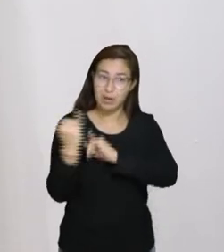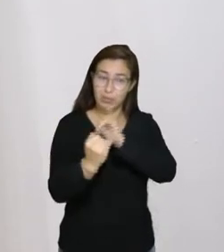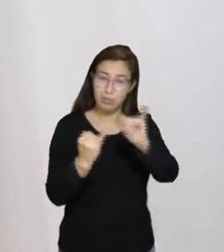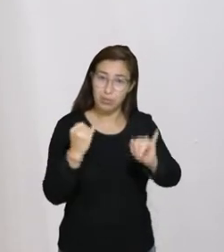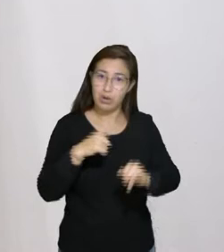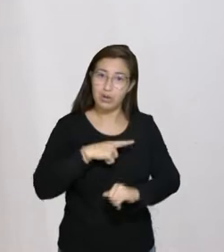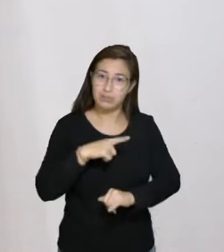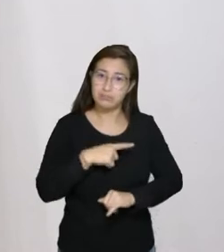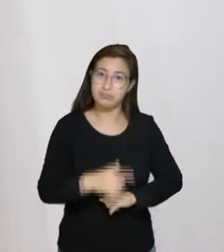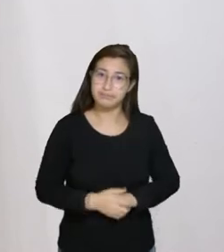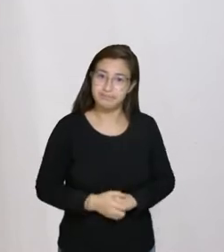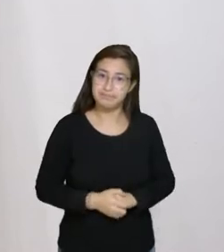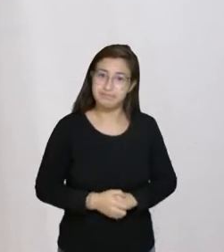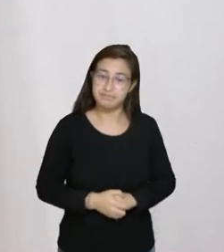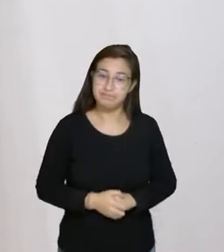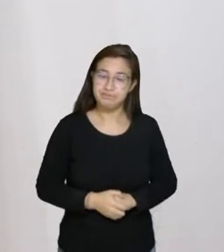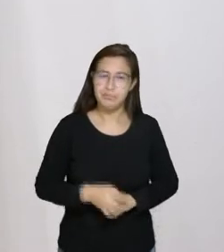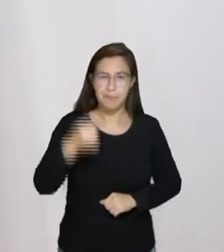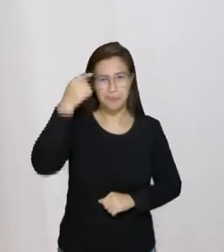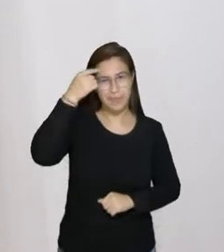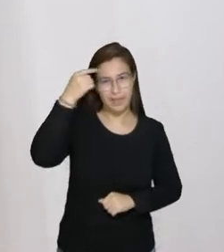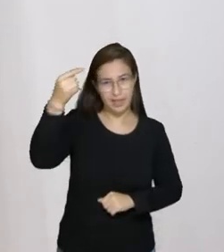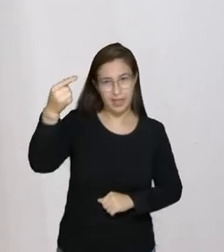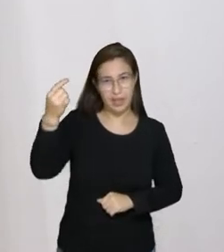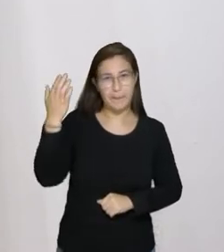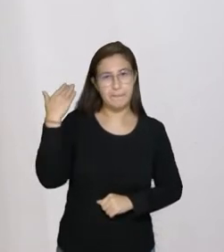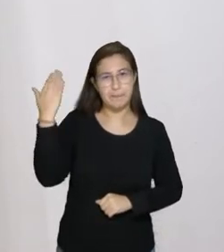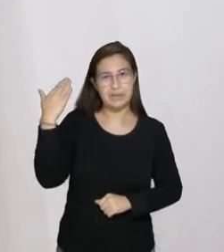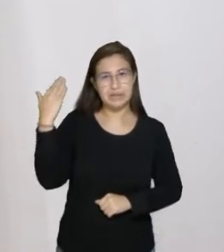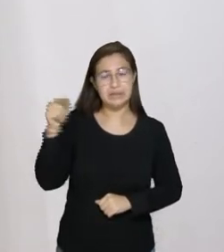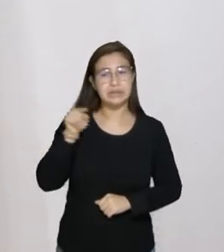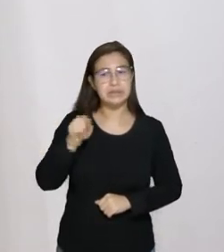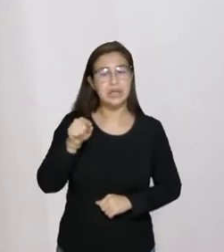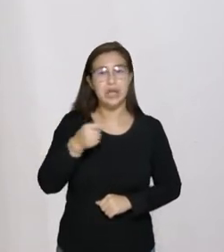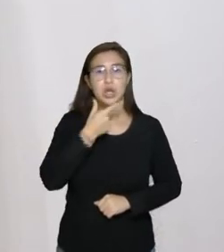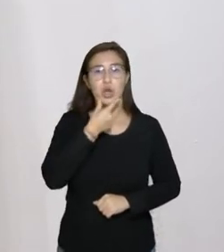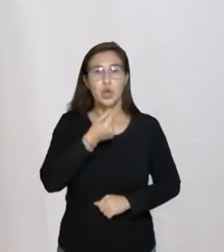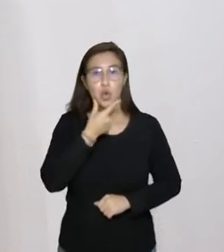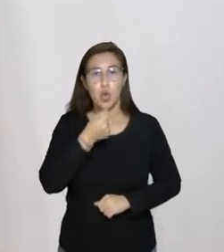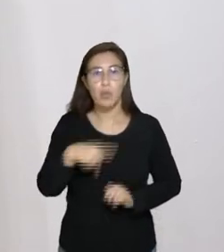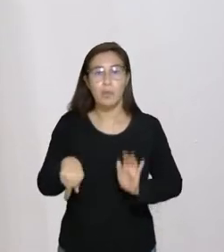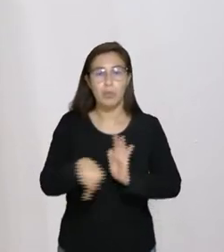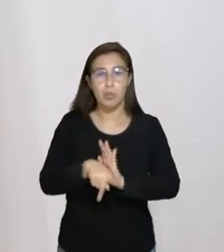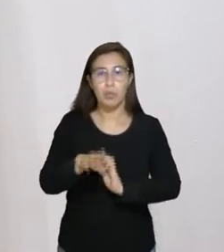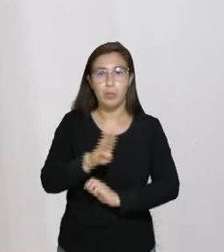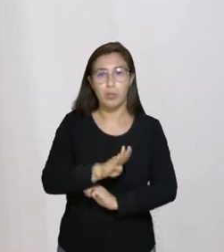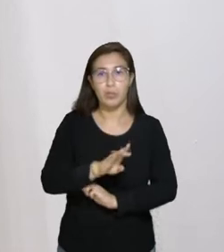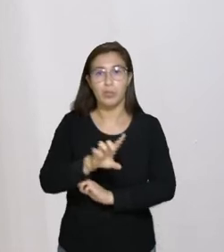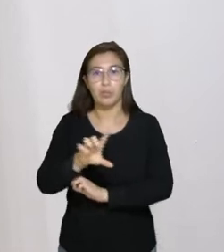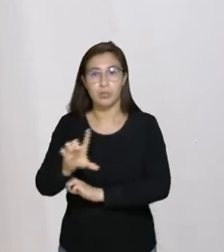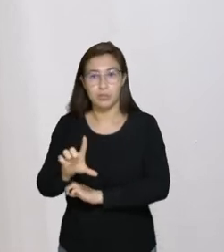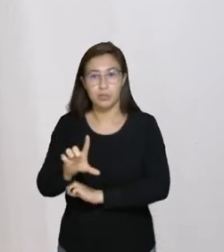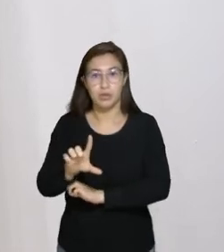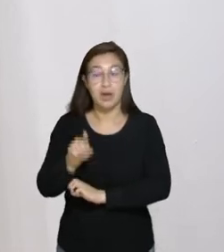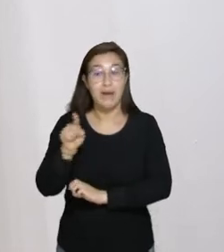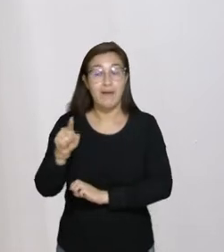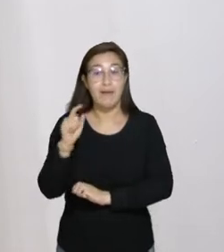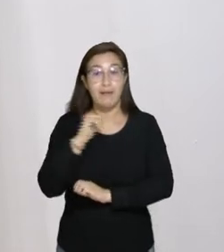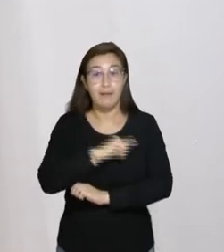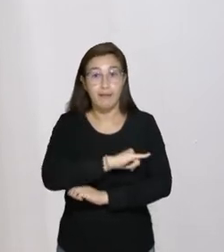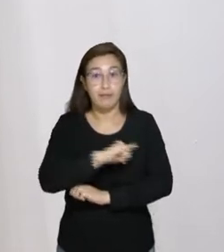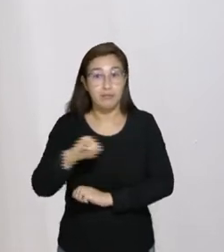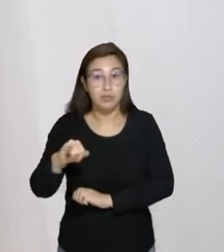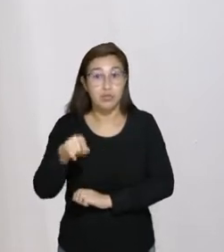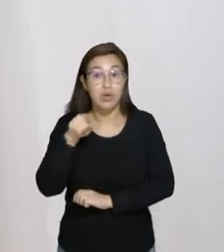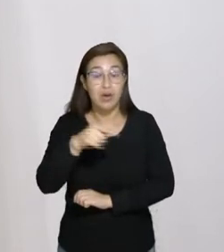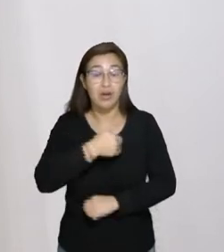Eu me lembrei agora de um rapaz que é de Blumenau e que ele disse que o